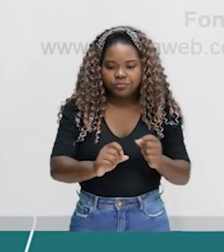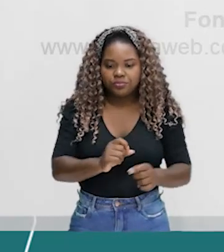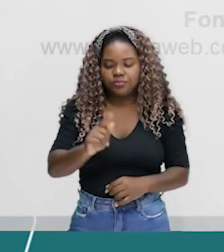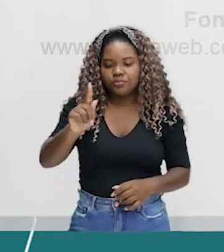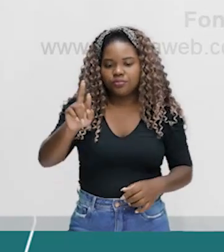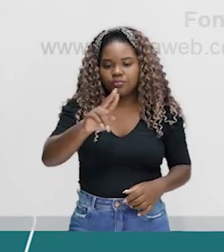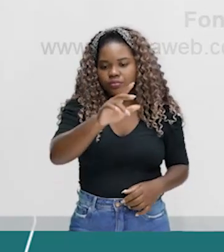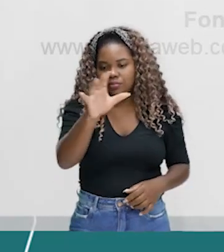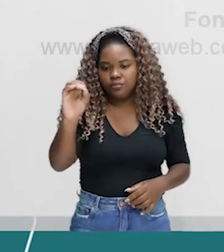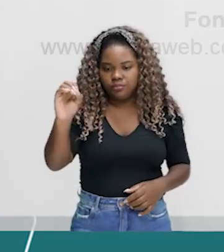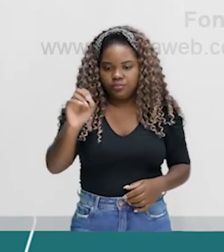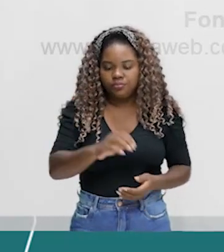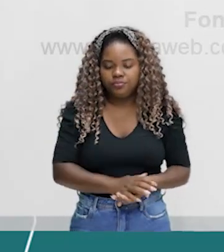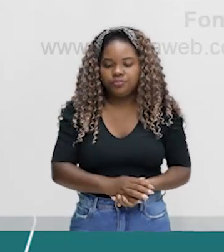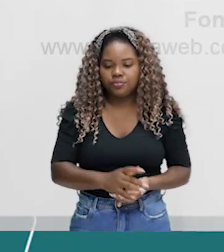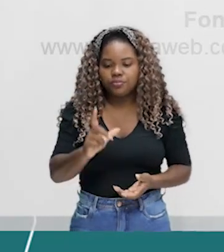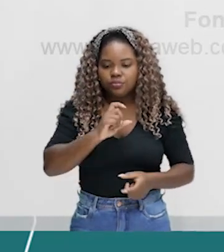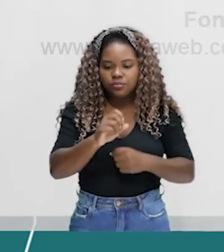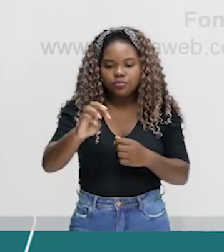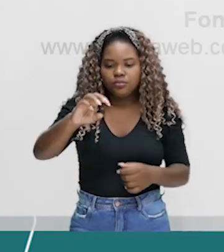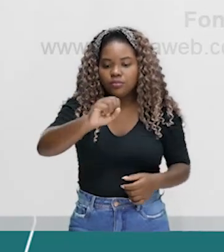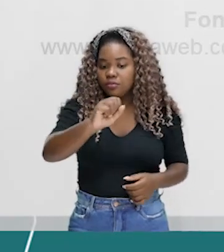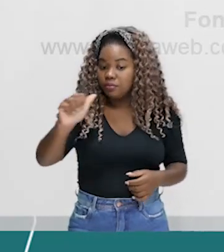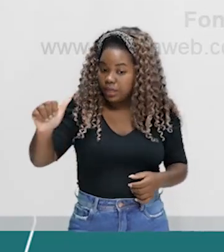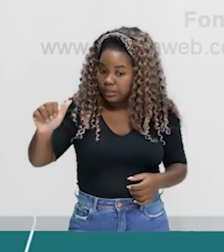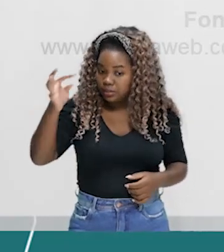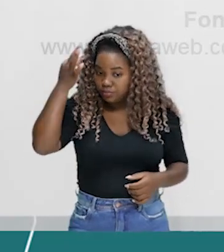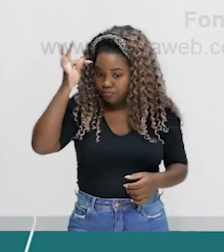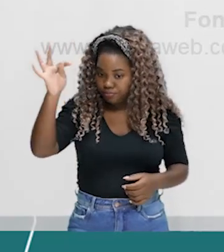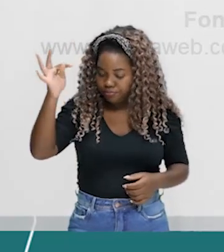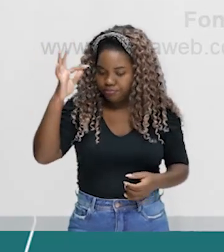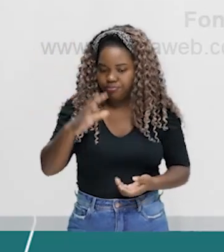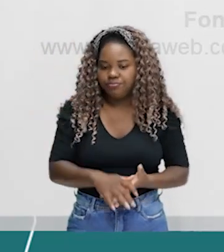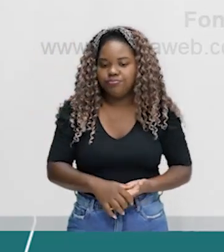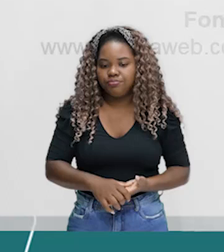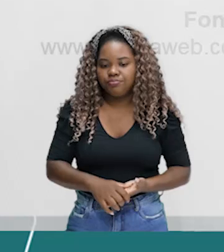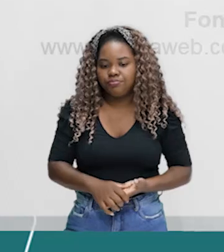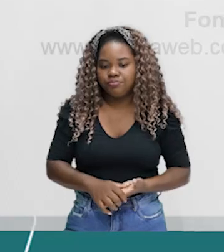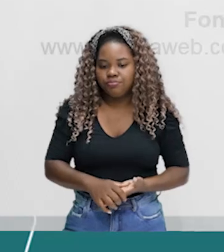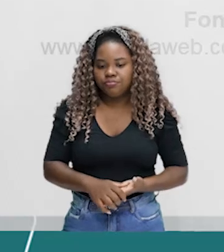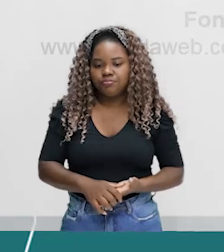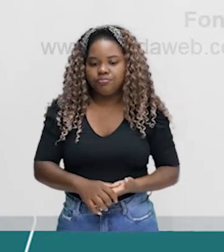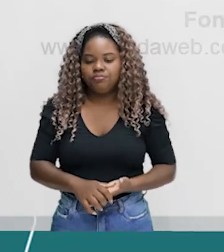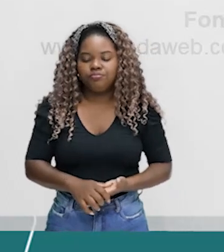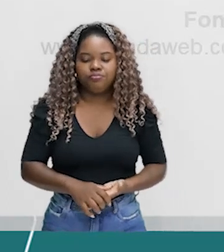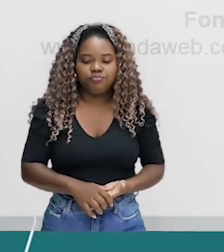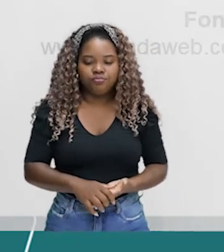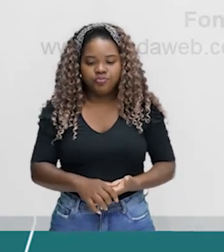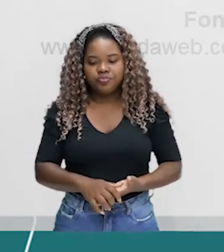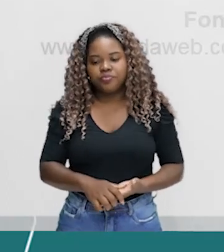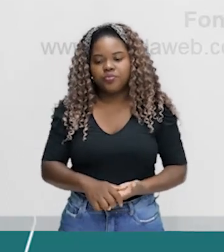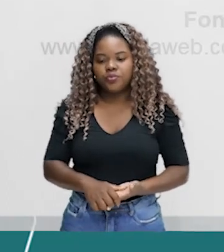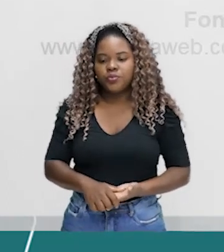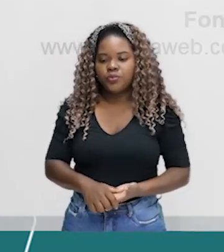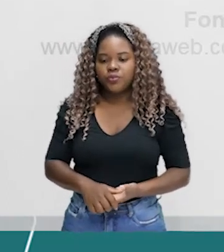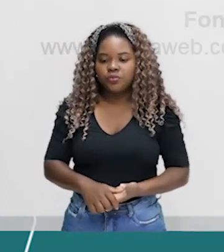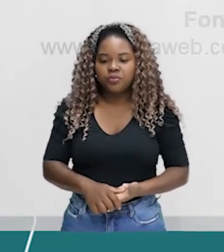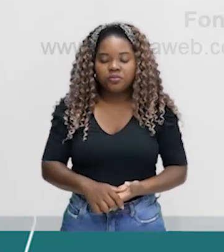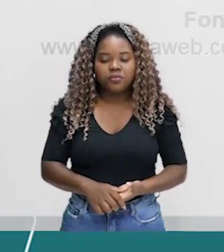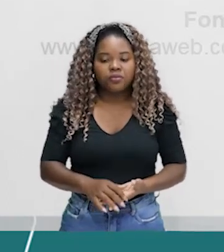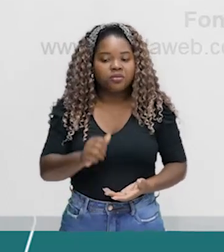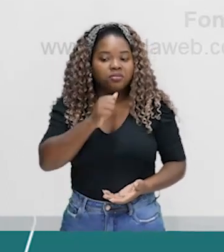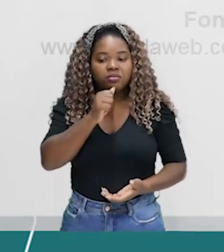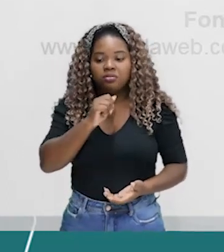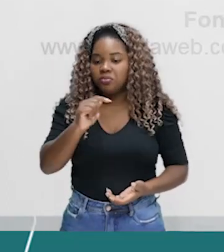primordial acumulava toda a massa, segundo a teoria do Big Bang, acumulava toda a massa do universo. Ainda não